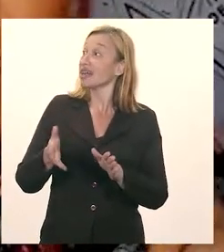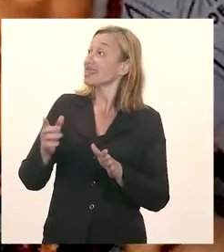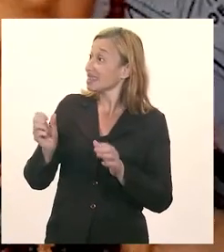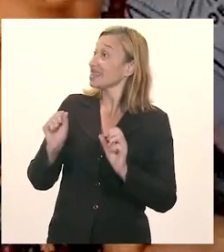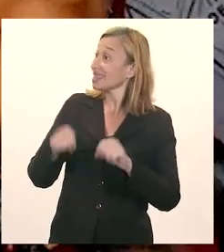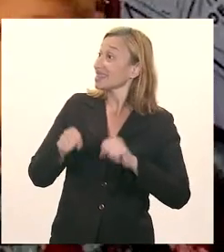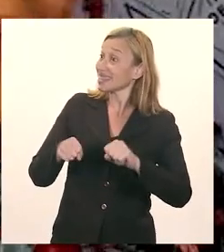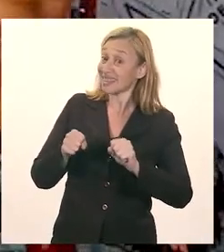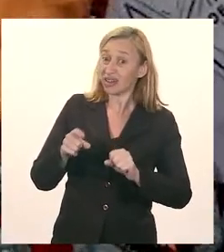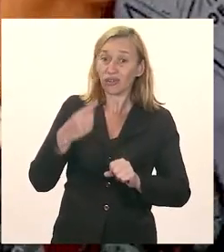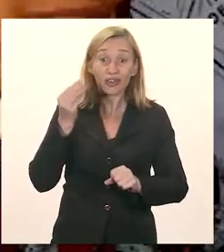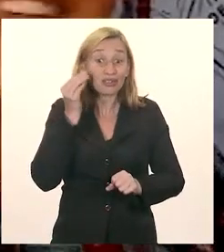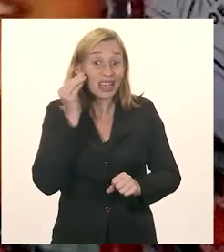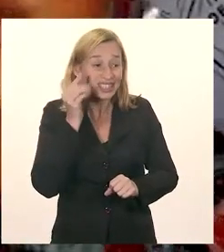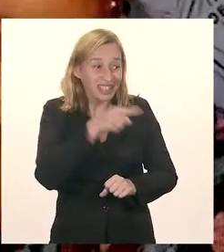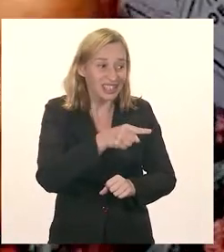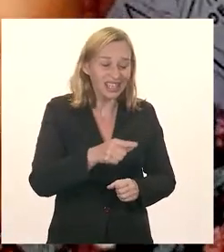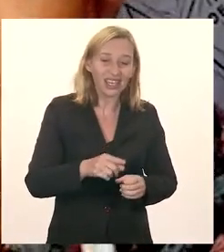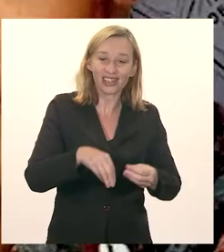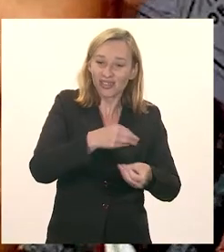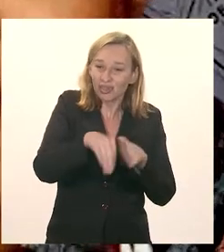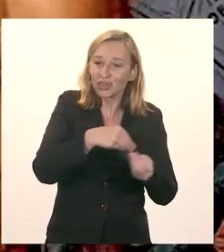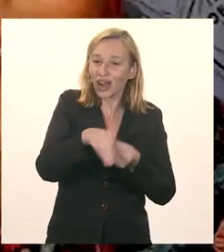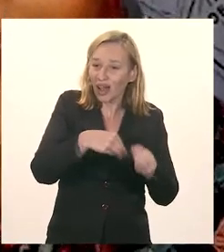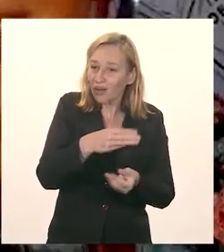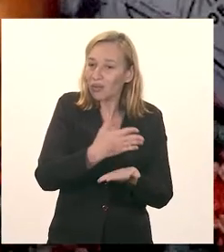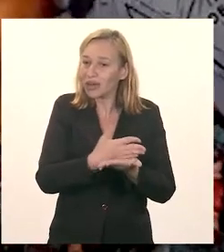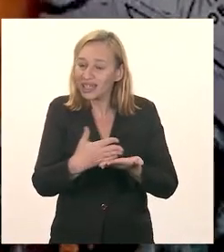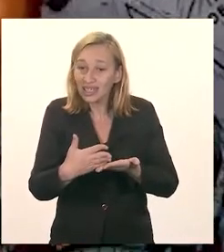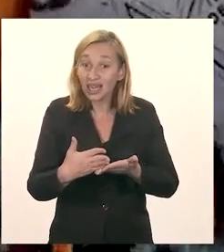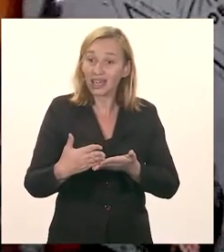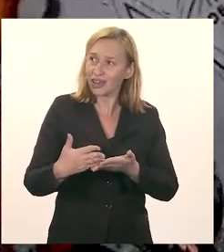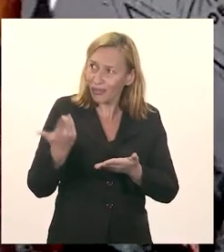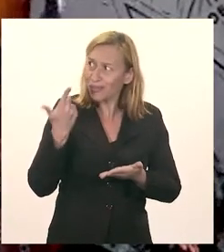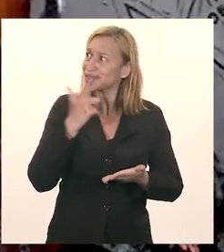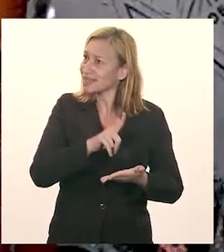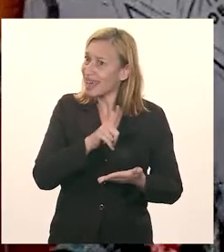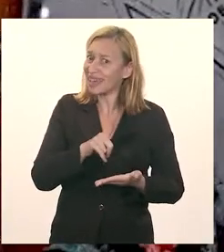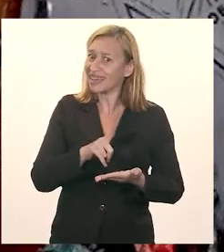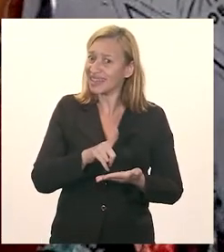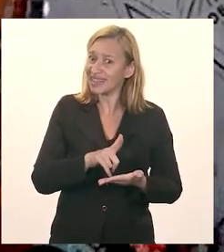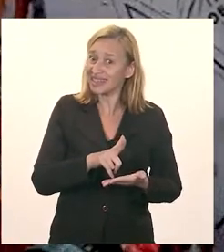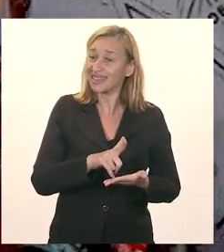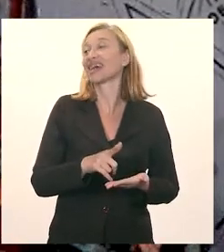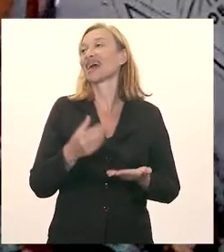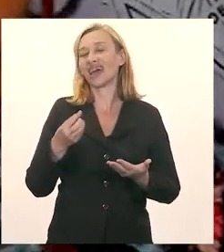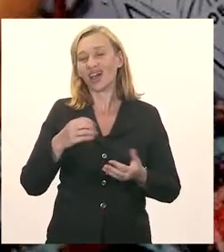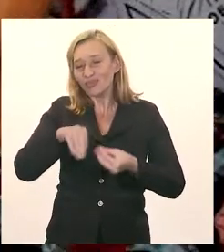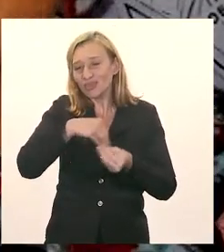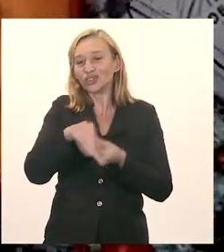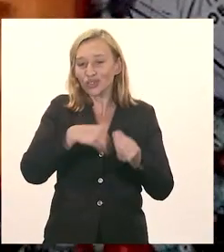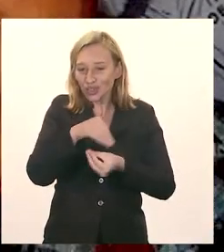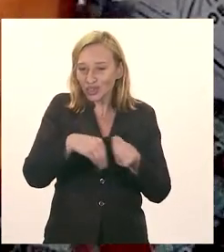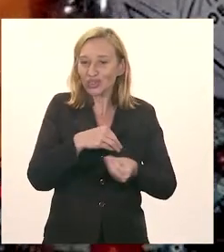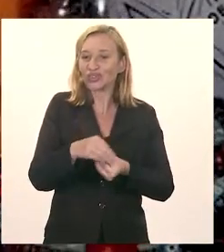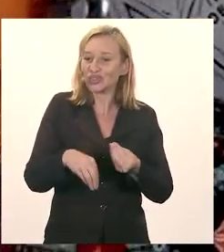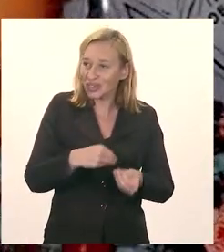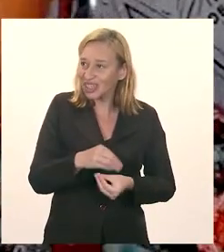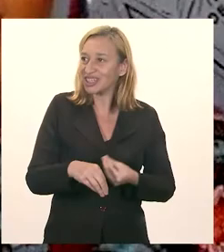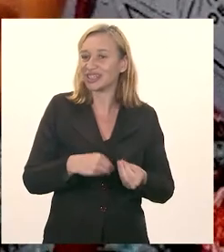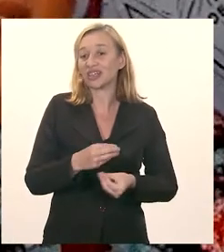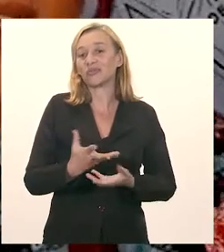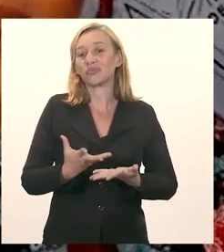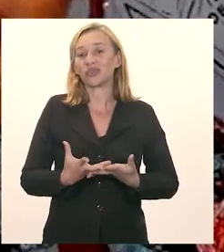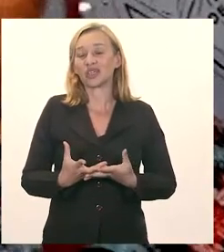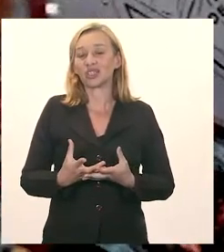sim pra gente juntar, vamos fazer aqui um teste. E aí a gente começa a misturar e sai, funciona. Então é isso, é uma mistura mesmo, uma